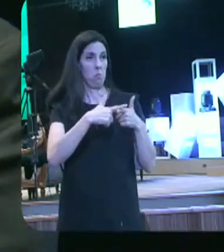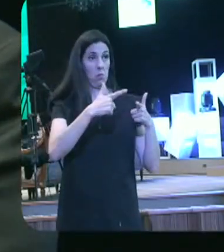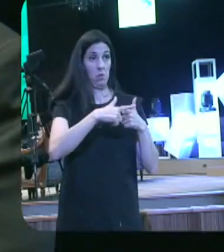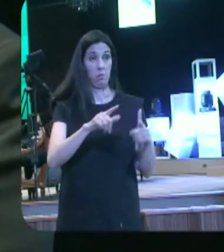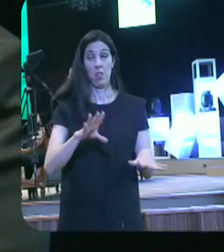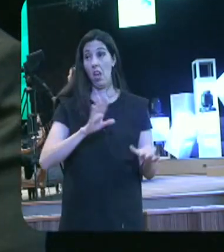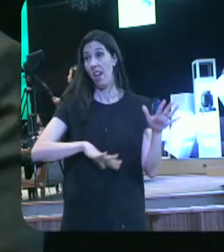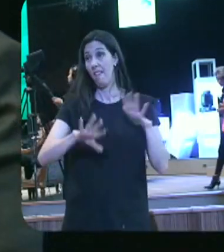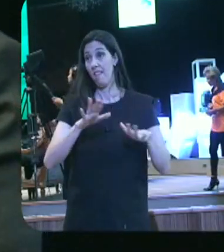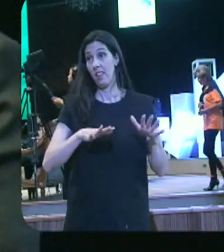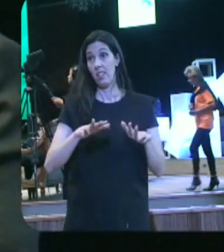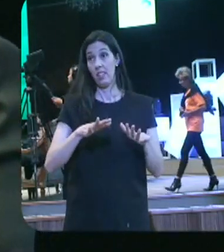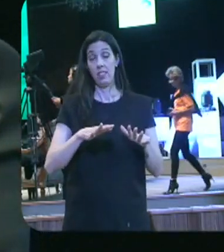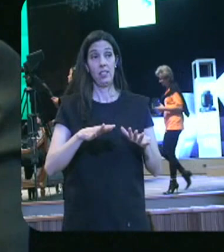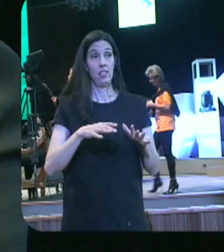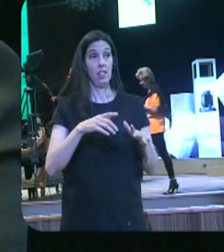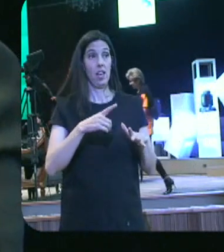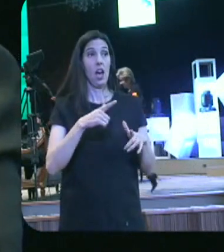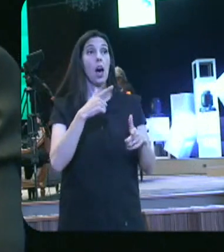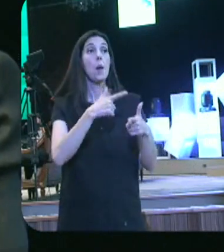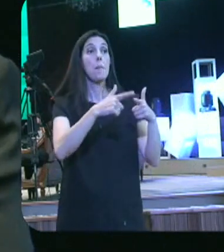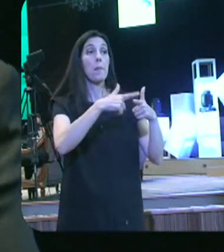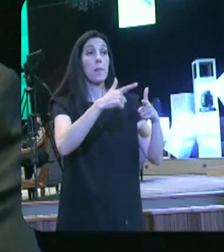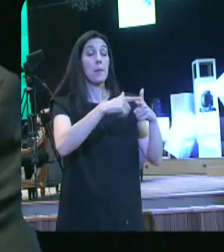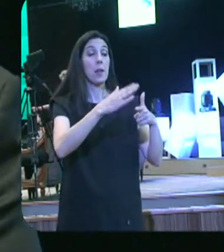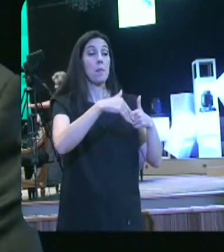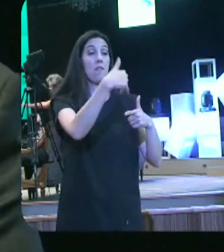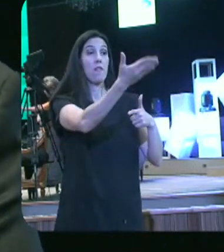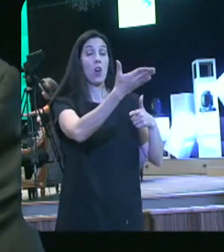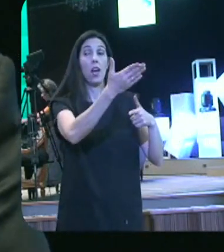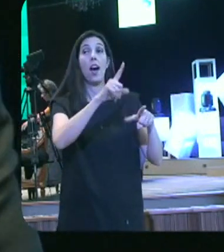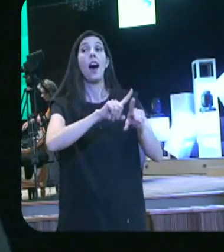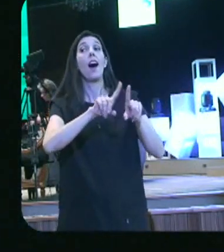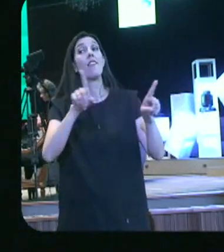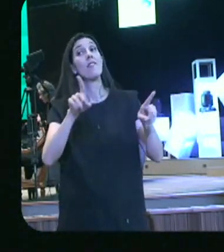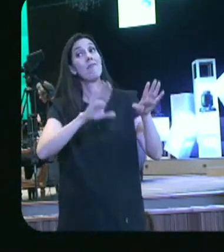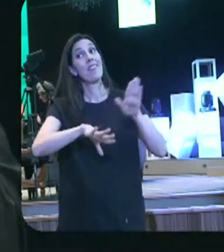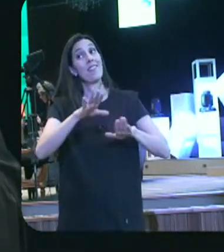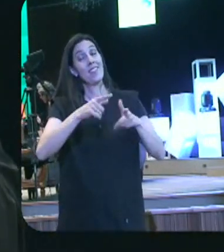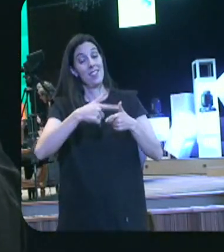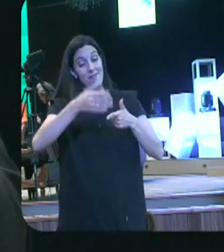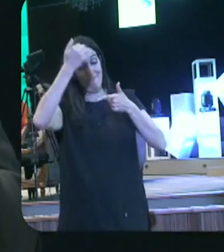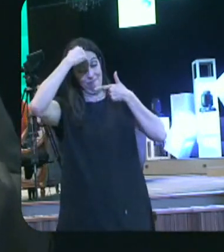está fora da gente, às vezes a batalha está dentro da gente.